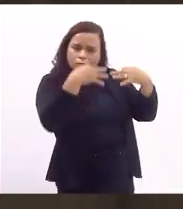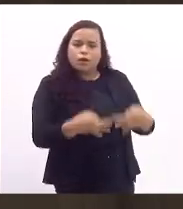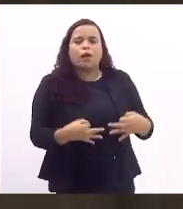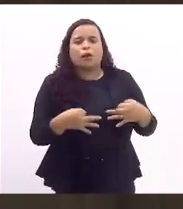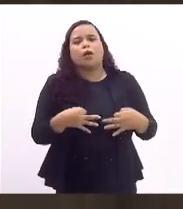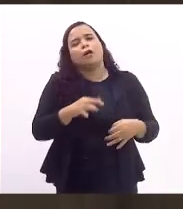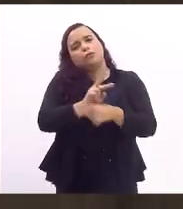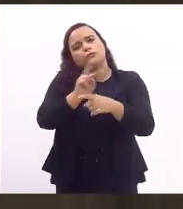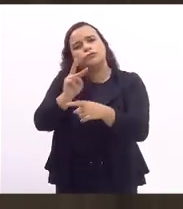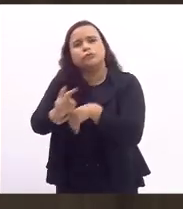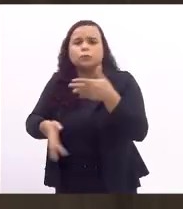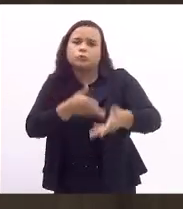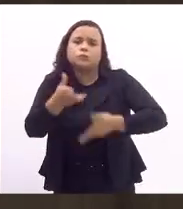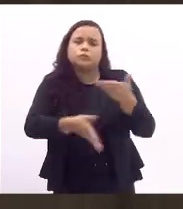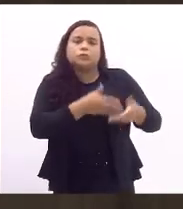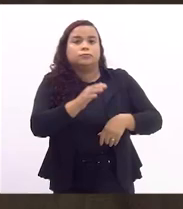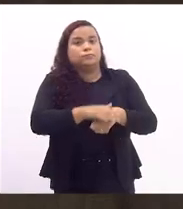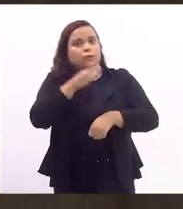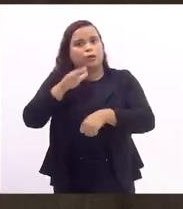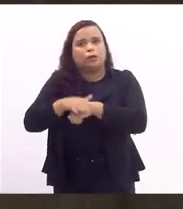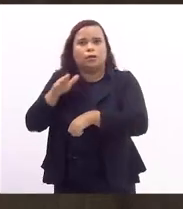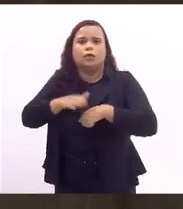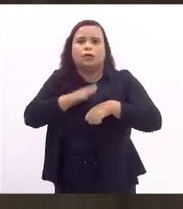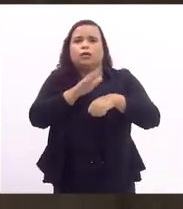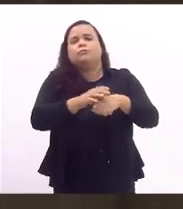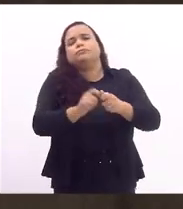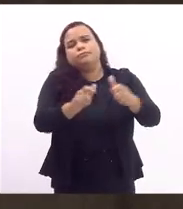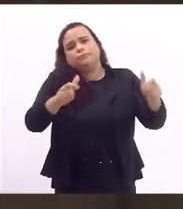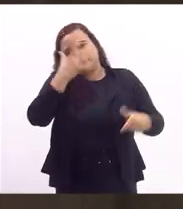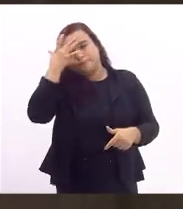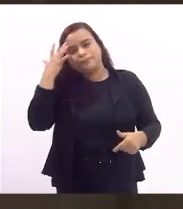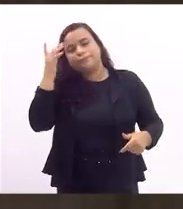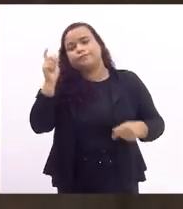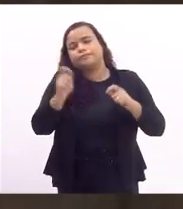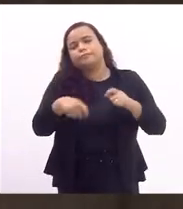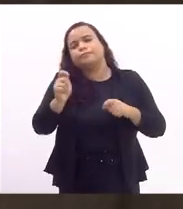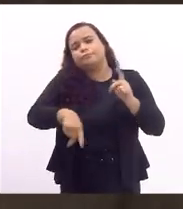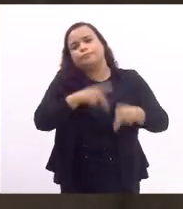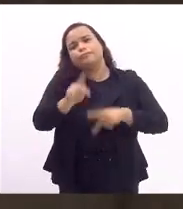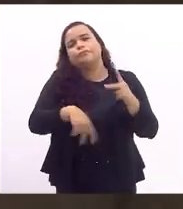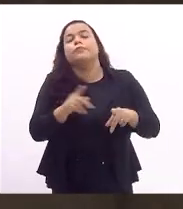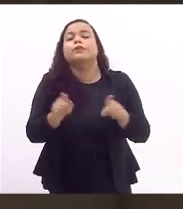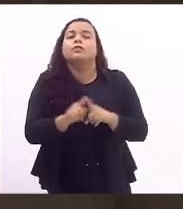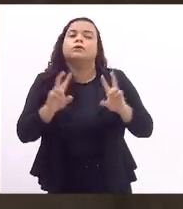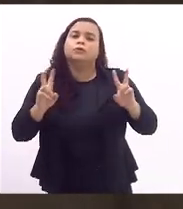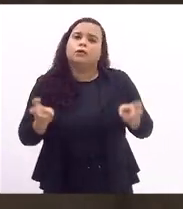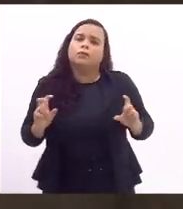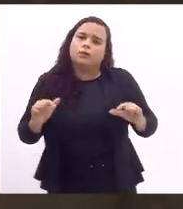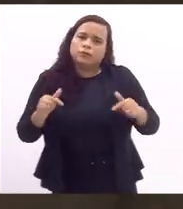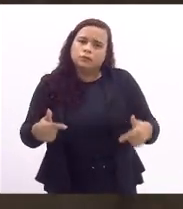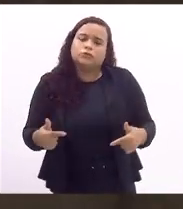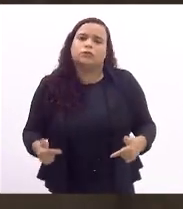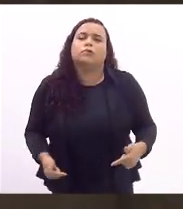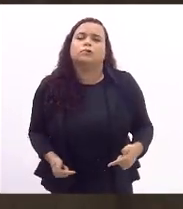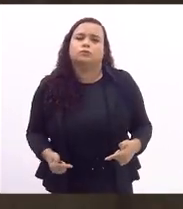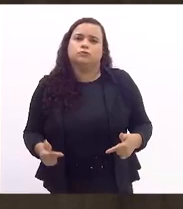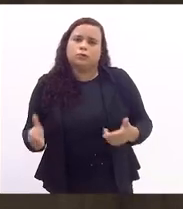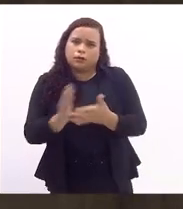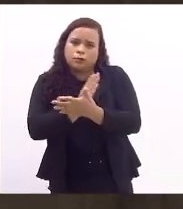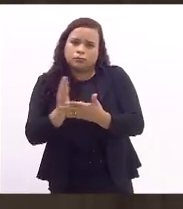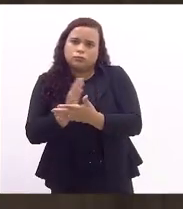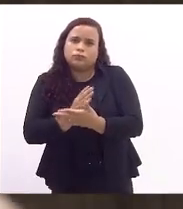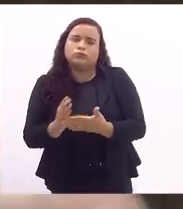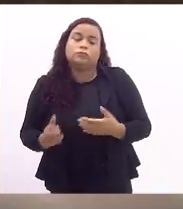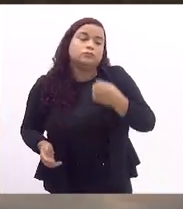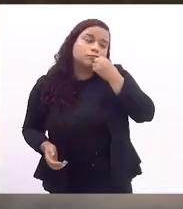Ampla o maior possível número de pessoas e a despeito da sanha privatista de alguns